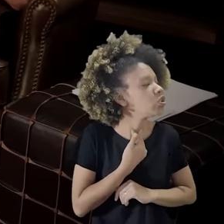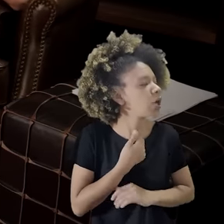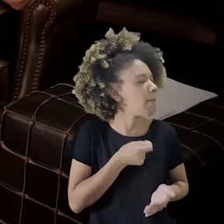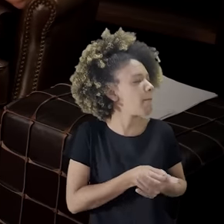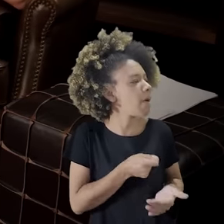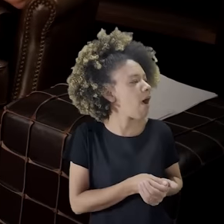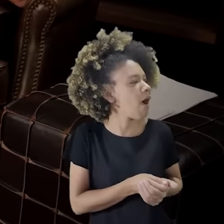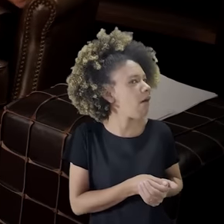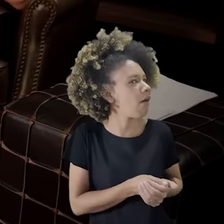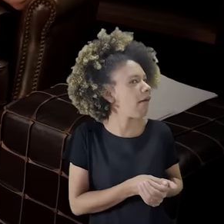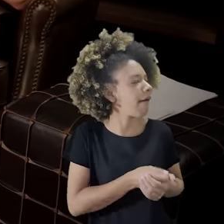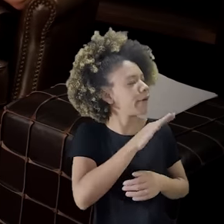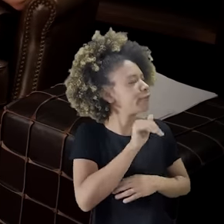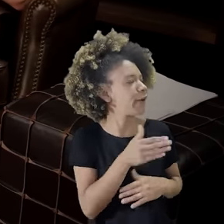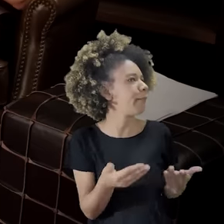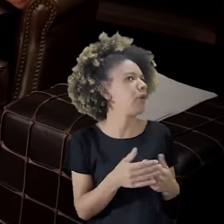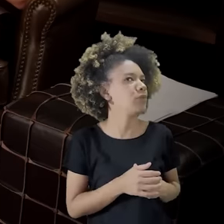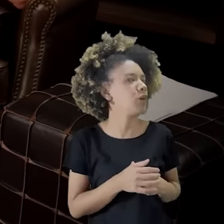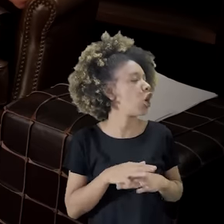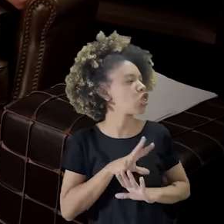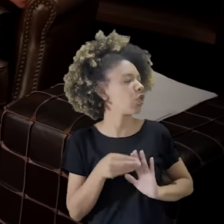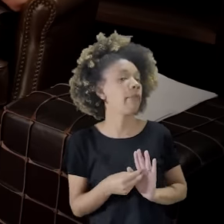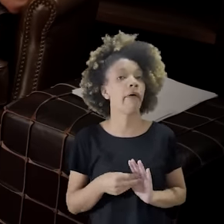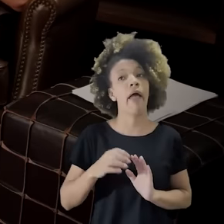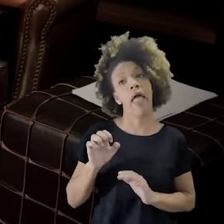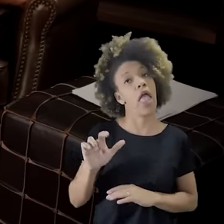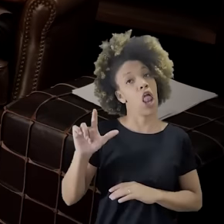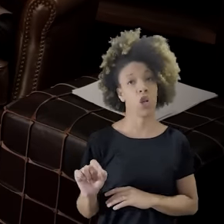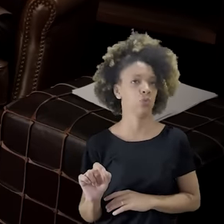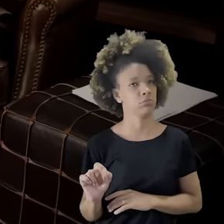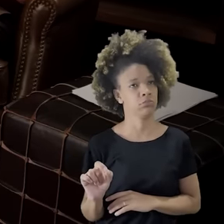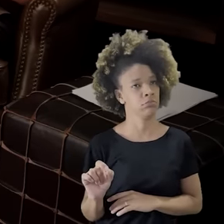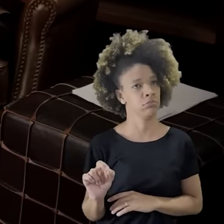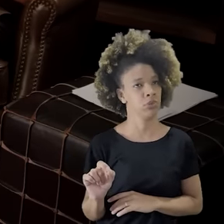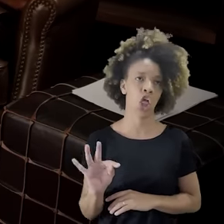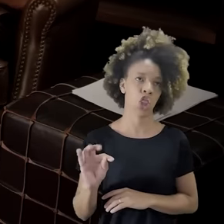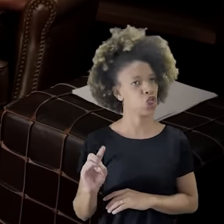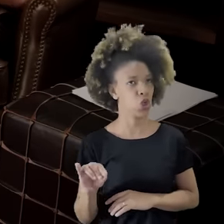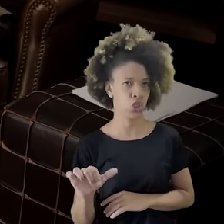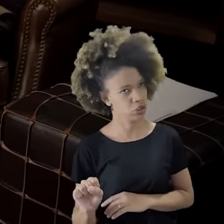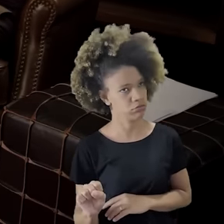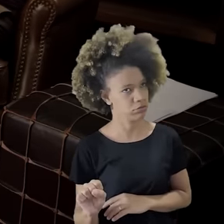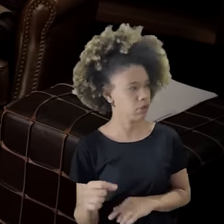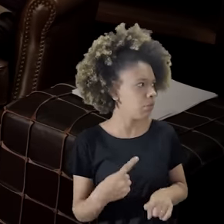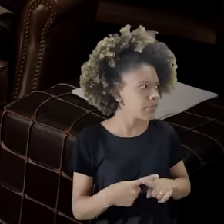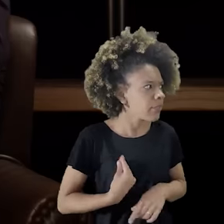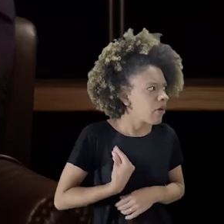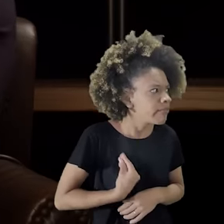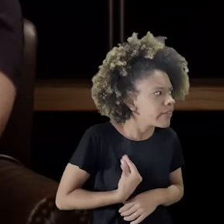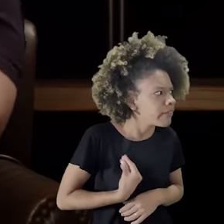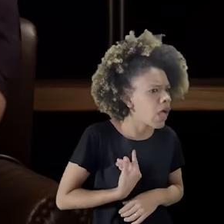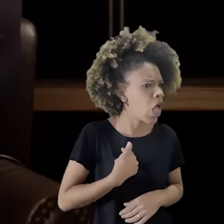me obrigar a chamar todo mundo de elo eu não quero chamar todo mundo de todos porque você tem uma vida